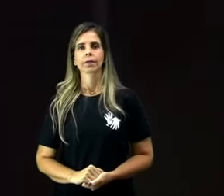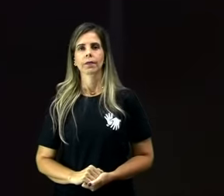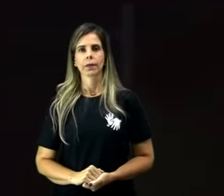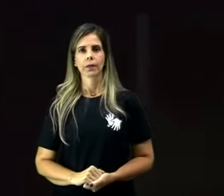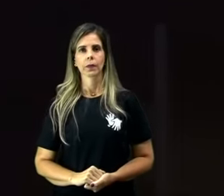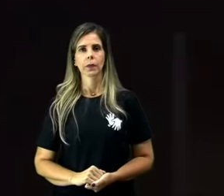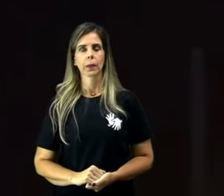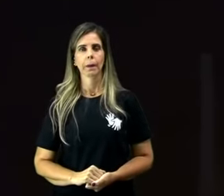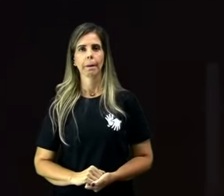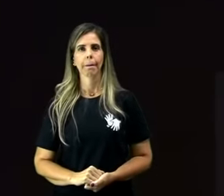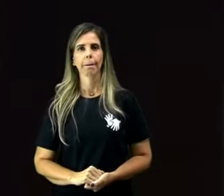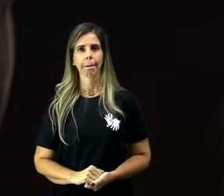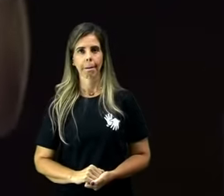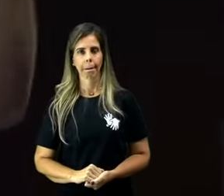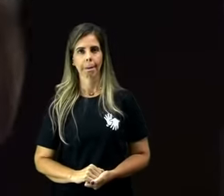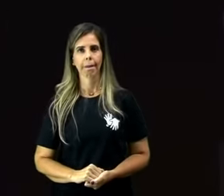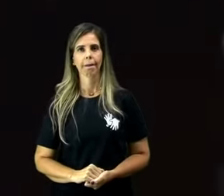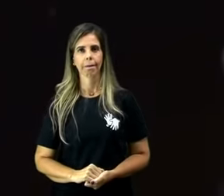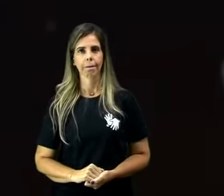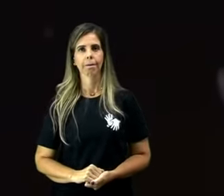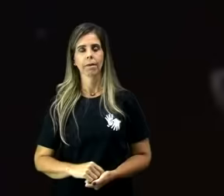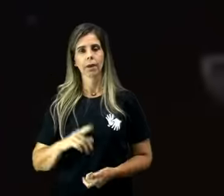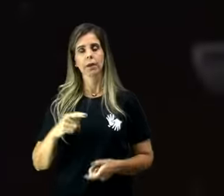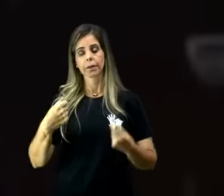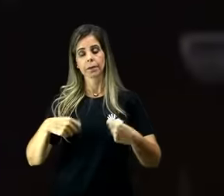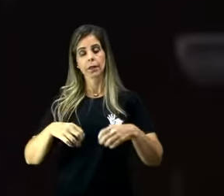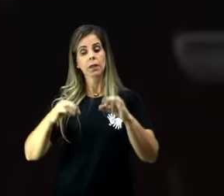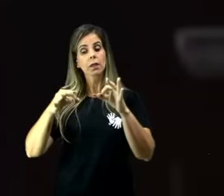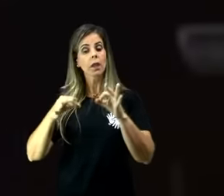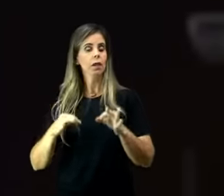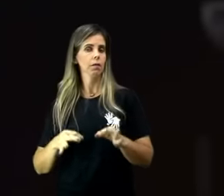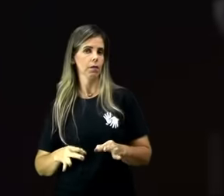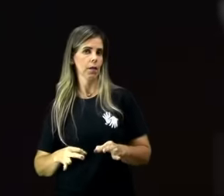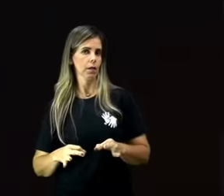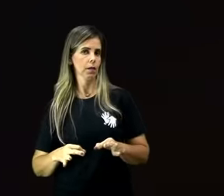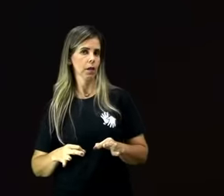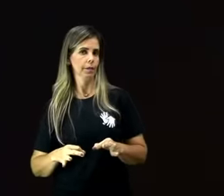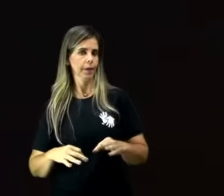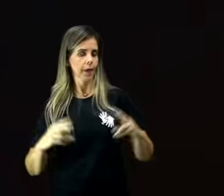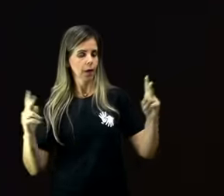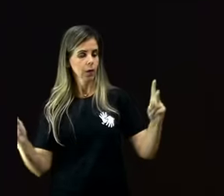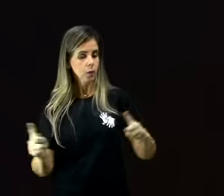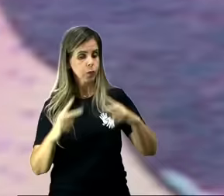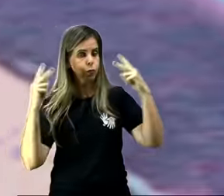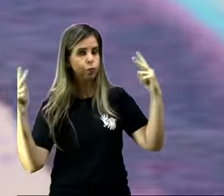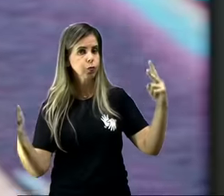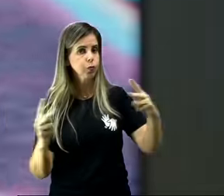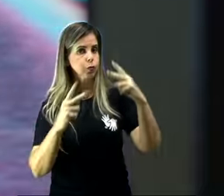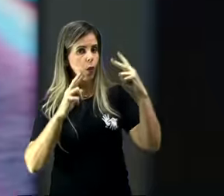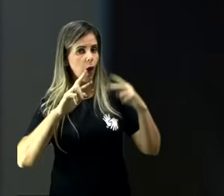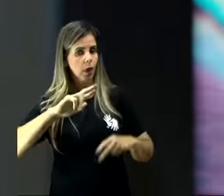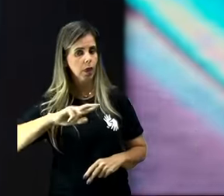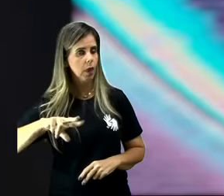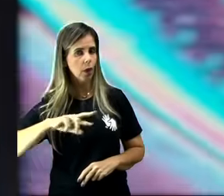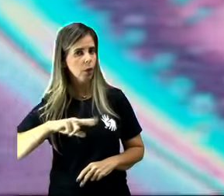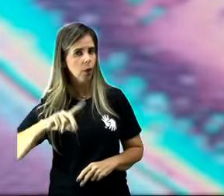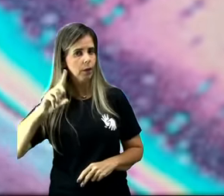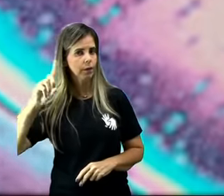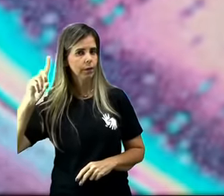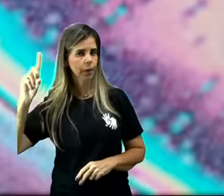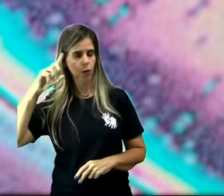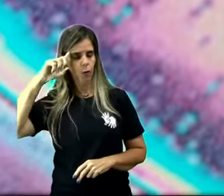prospera. Então aqui está a base para você ter certeza que aquela tempestade não vem de Deus. Quem está ouvindo o que eu estou pregando aqui? E o